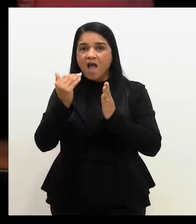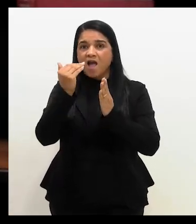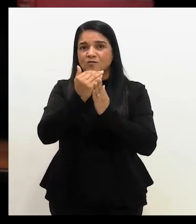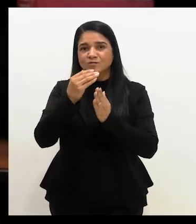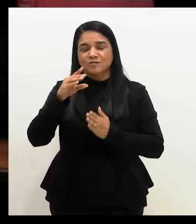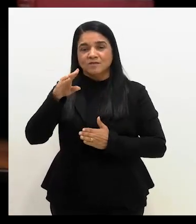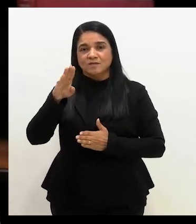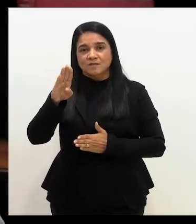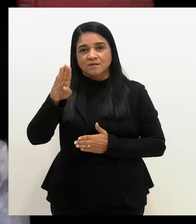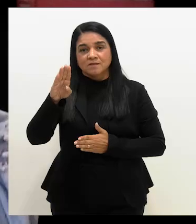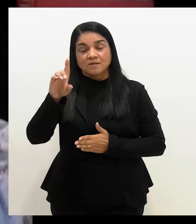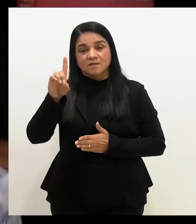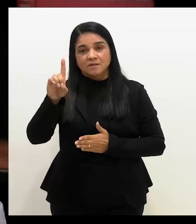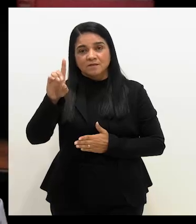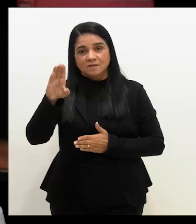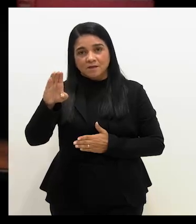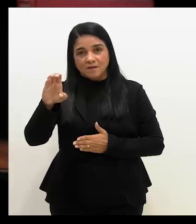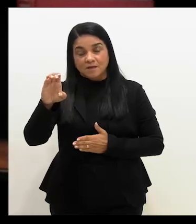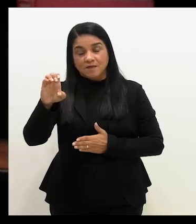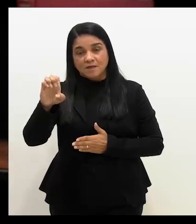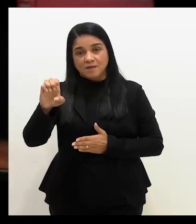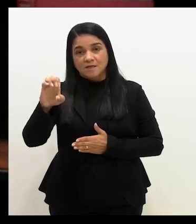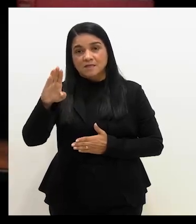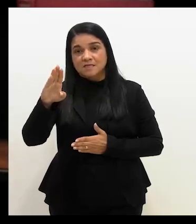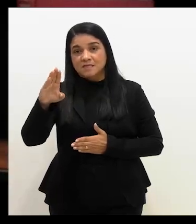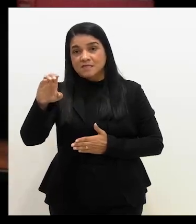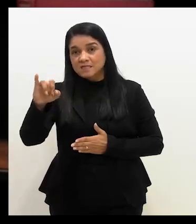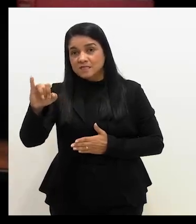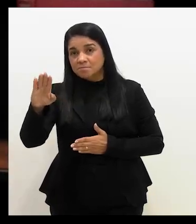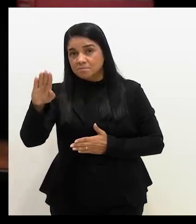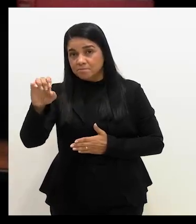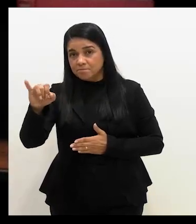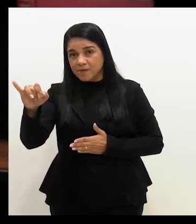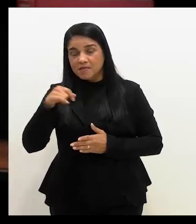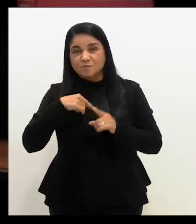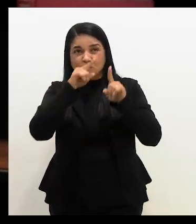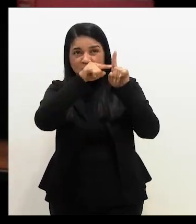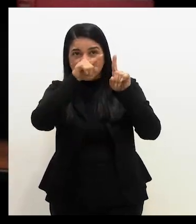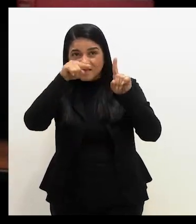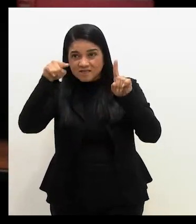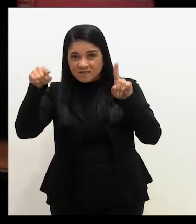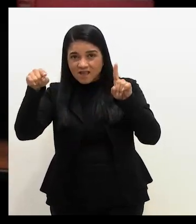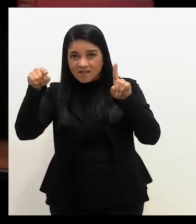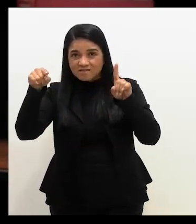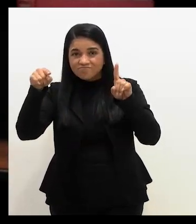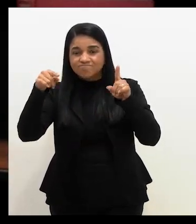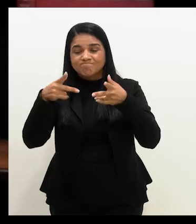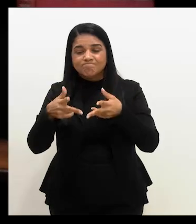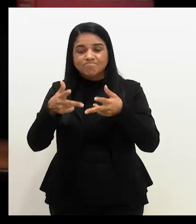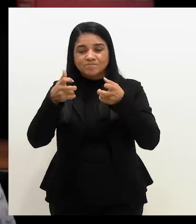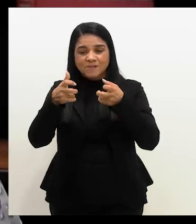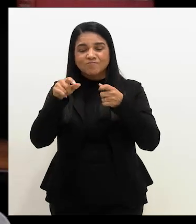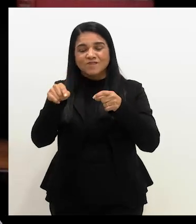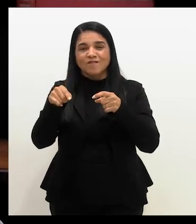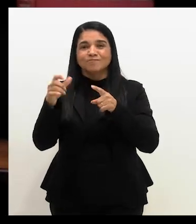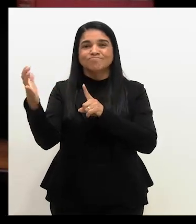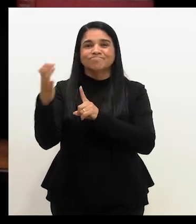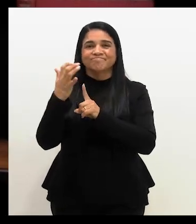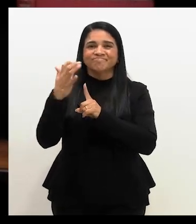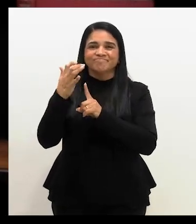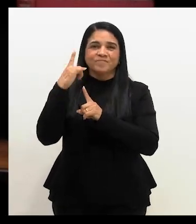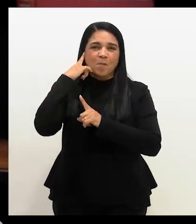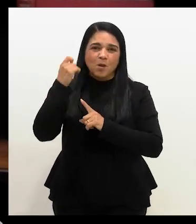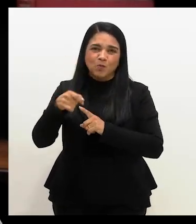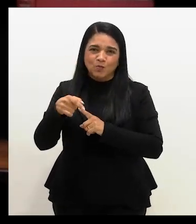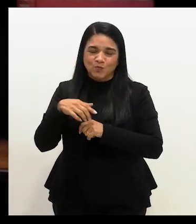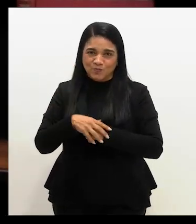mais altas. Então, com a configuração do nosso audiograma, quando a gente vê a audiometria, a gente consegue, pelo desenho, ver que o